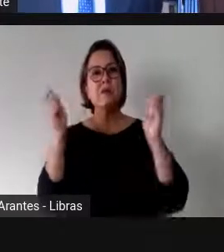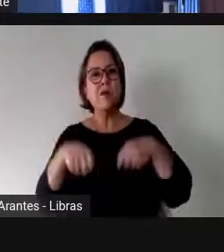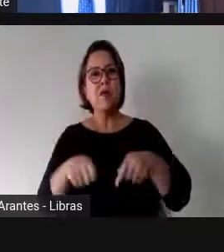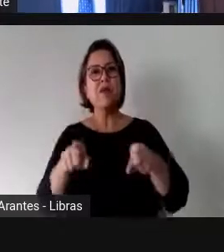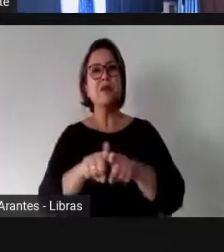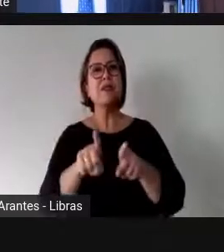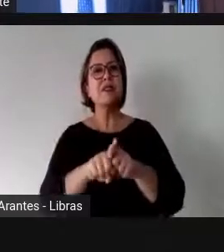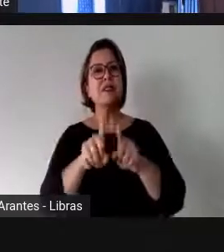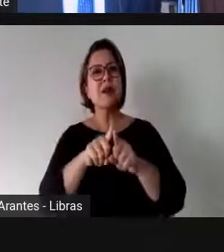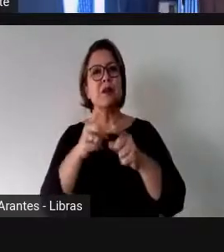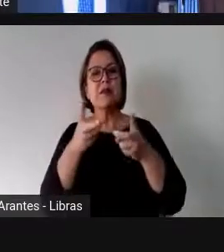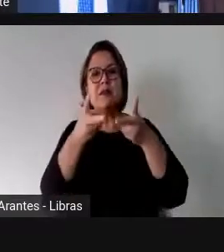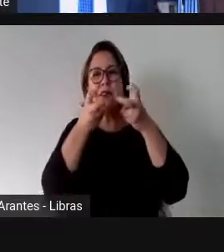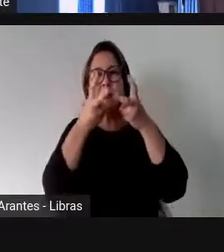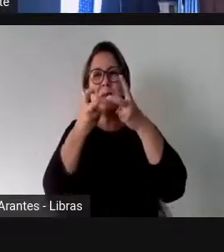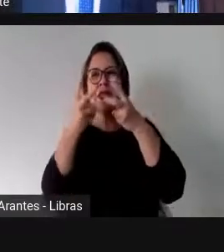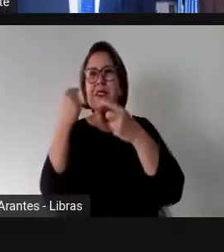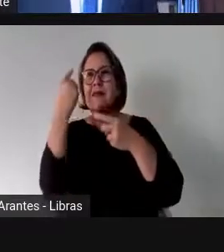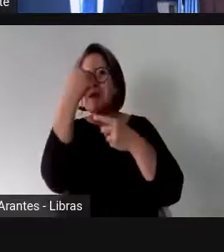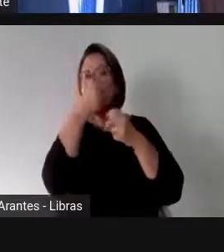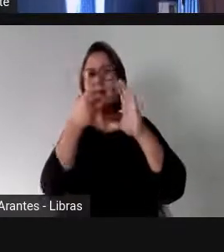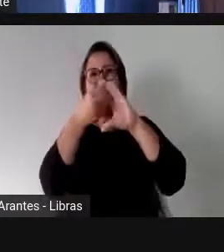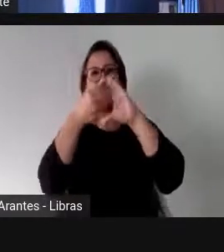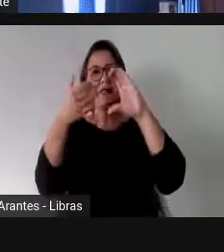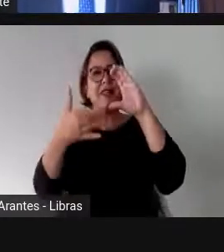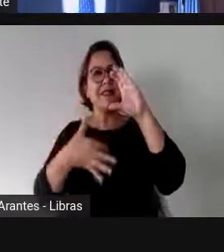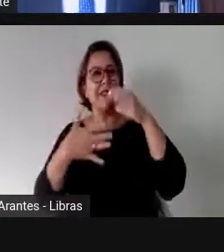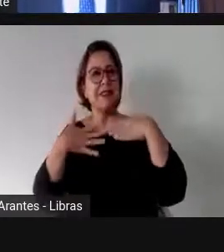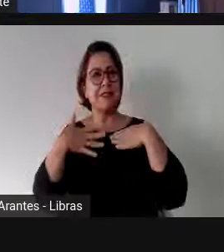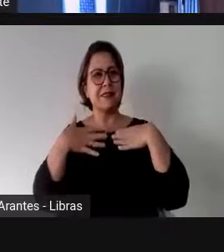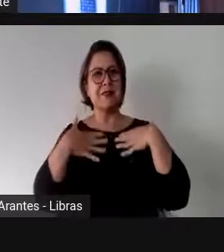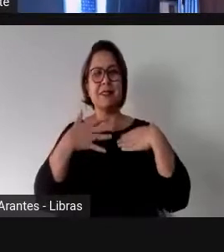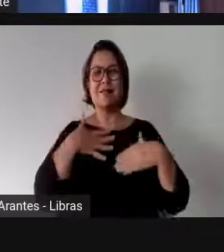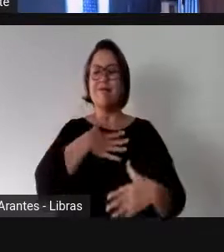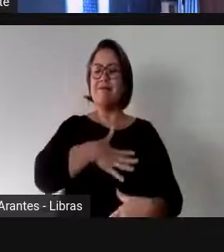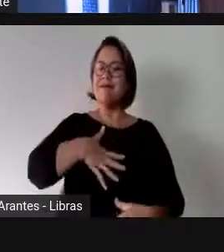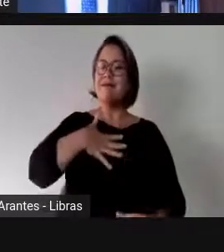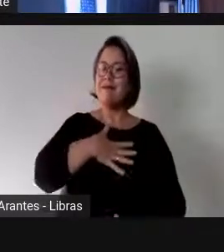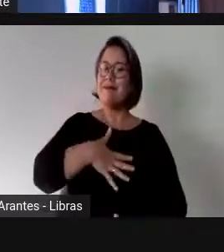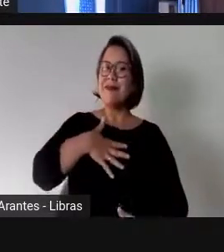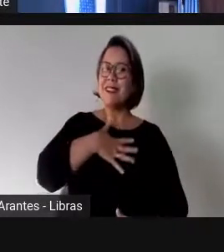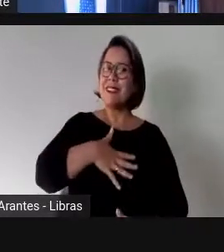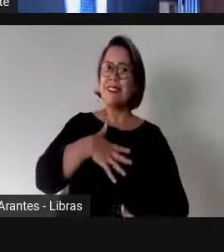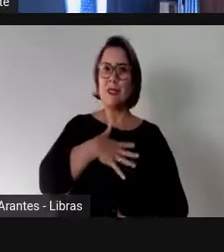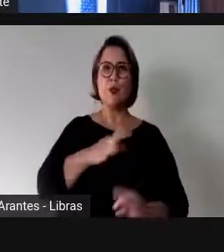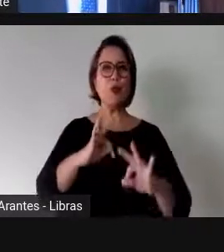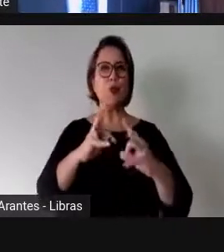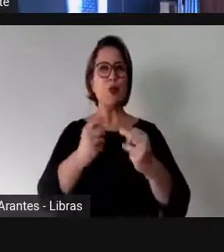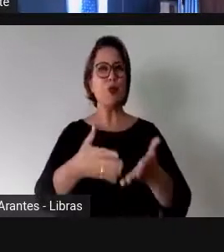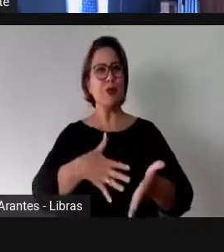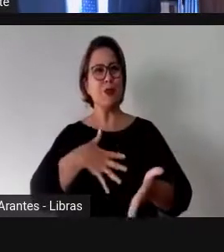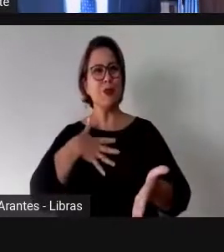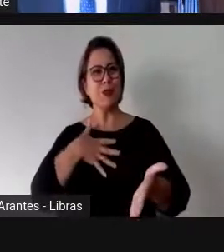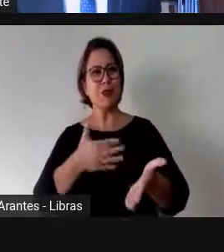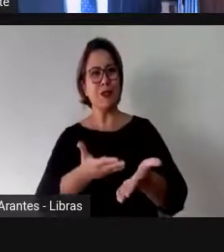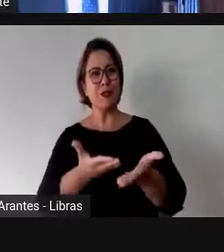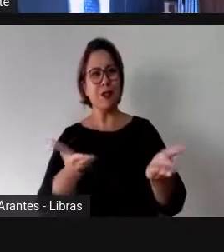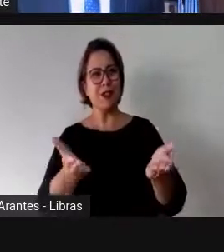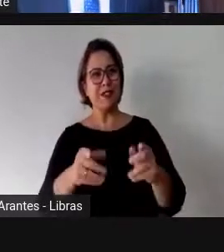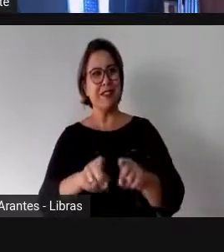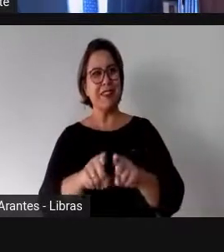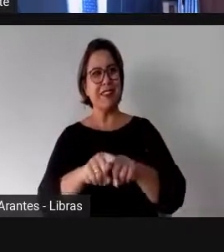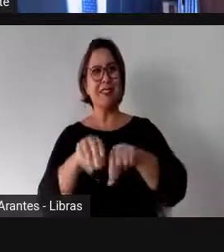identificar. É um prazer muito grande receber todos e todas vocês aqui hoje nessa nossa